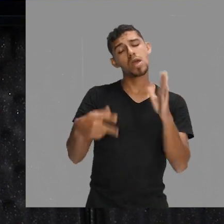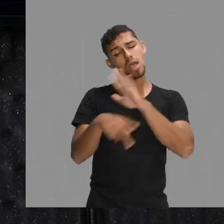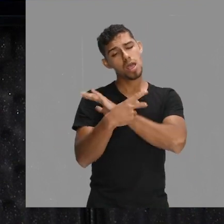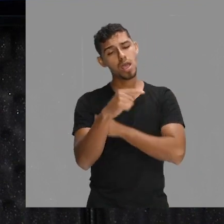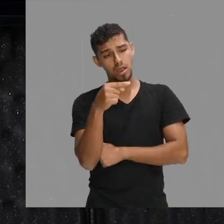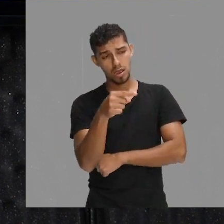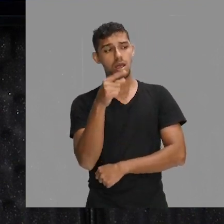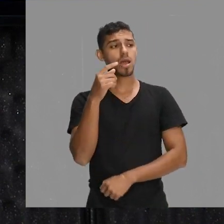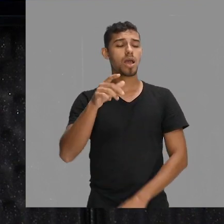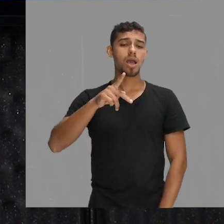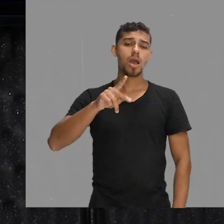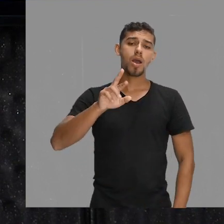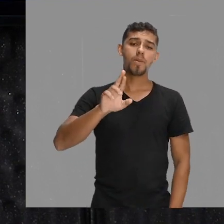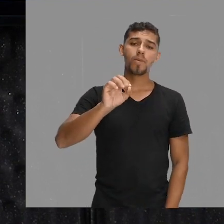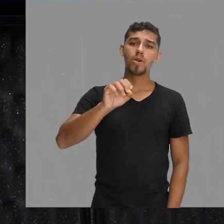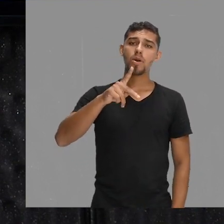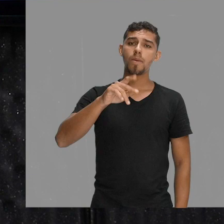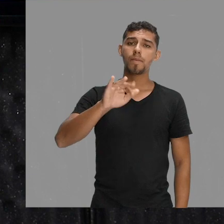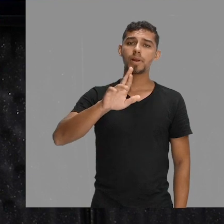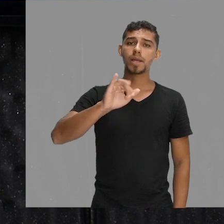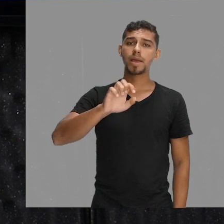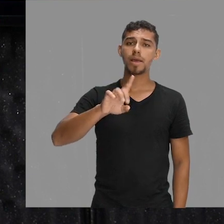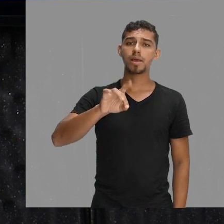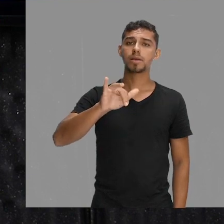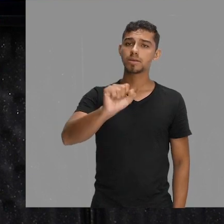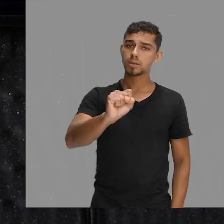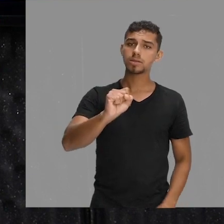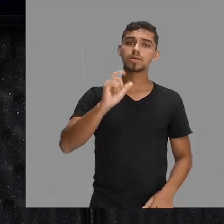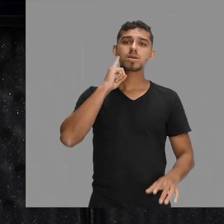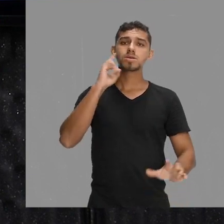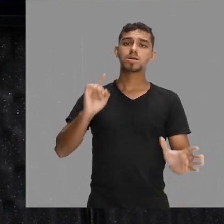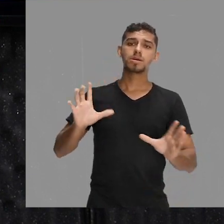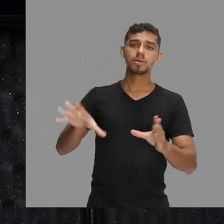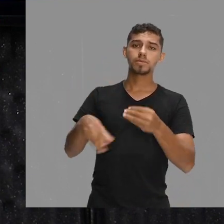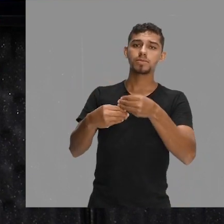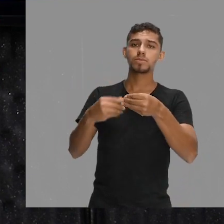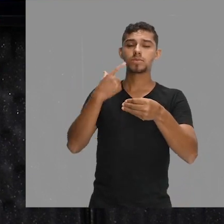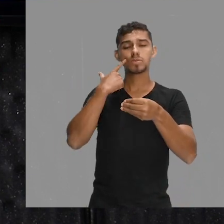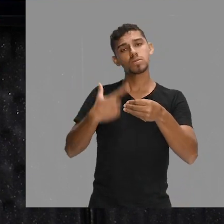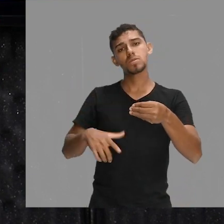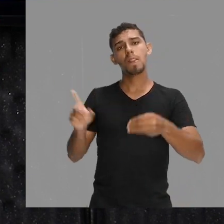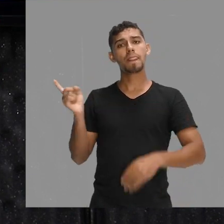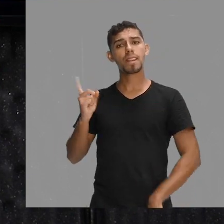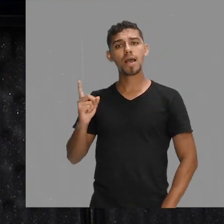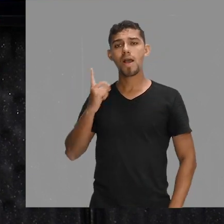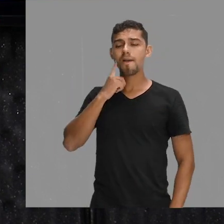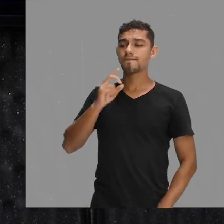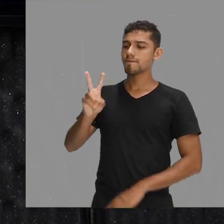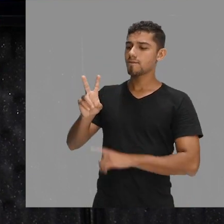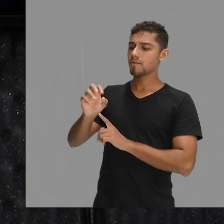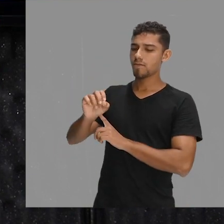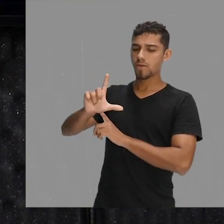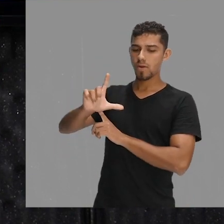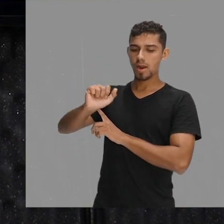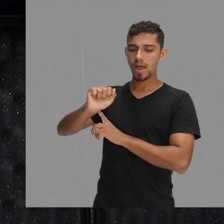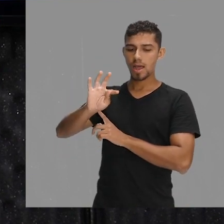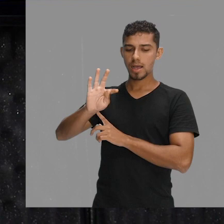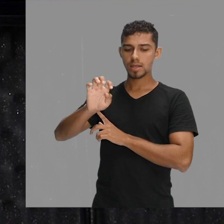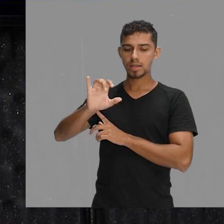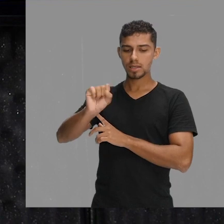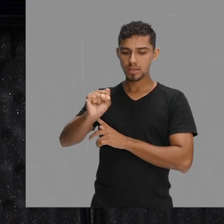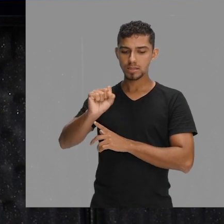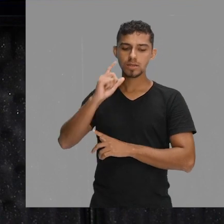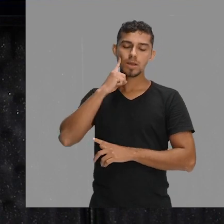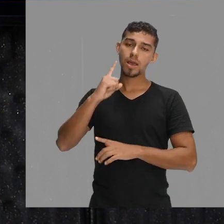propriedades que surgem após a adição de solutos não voláteis, nós vamos chamar de